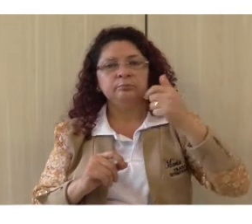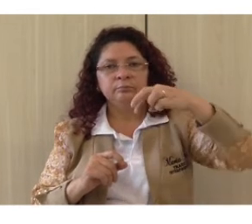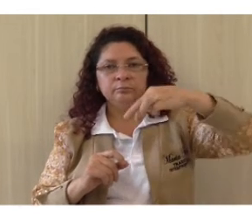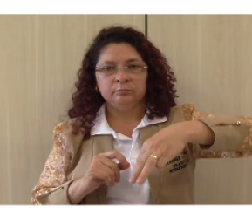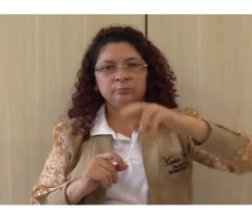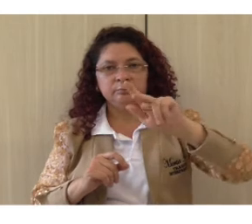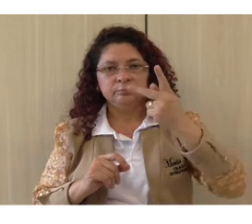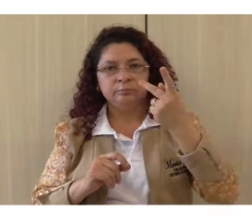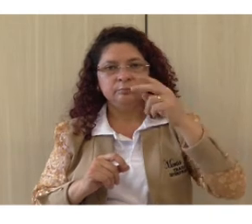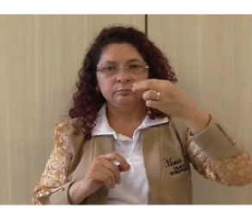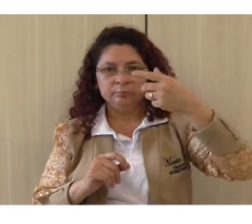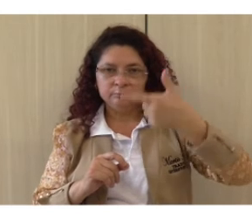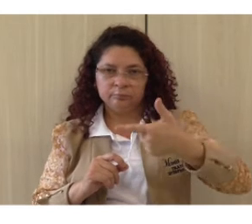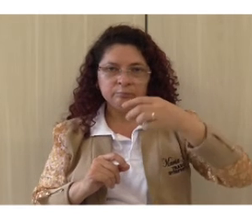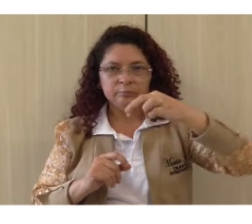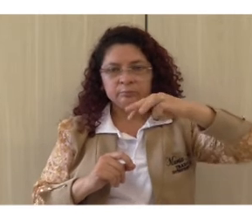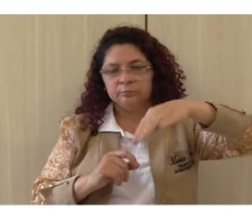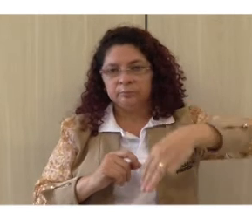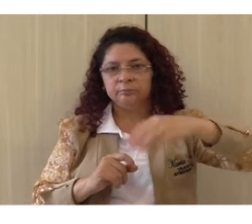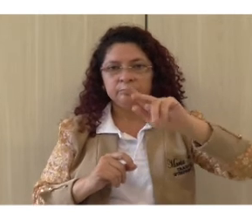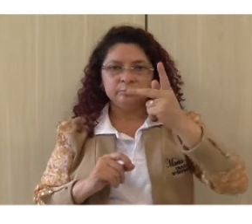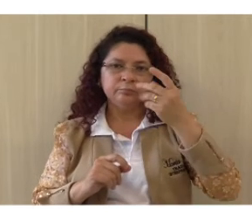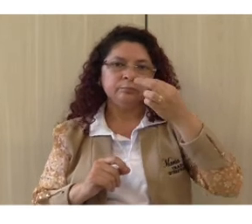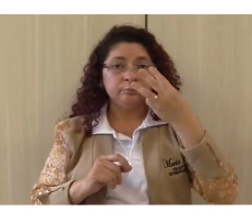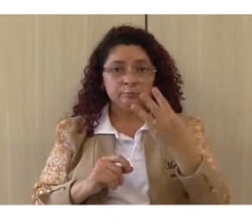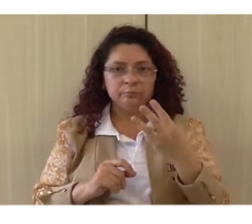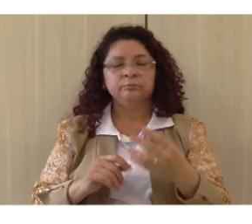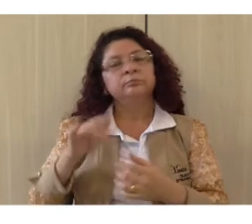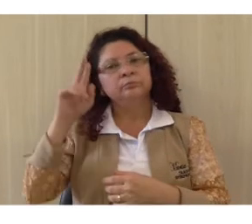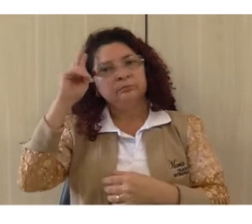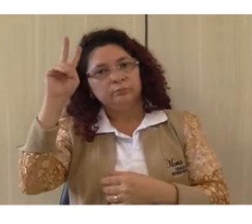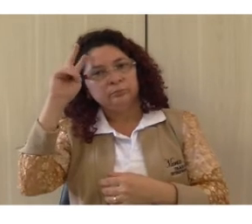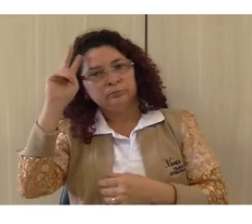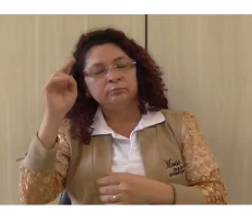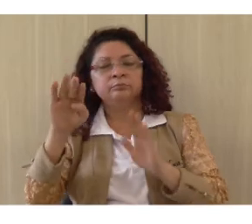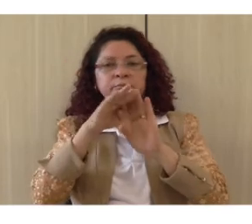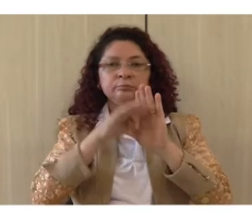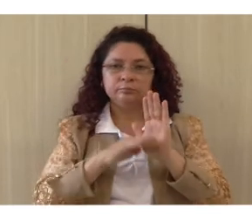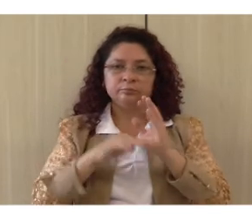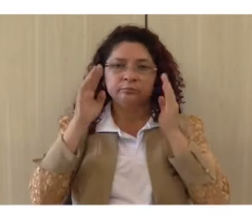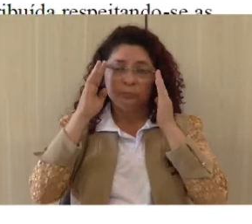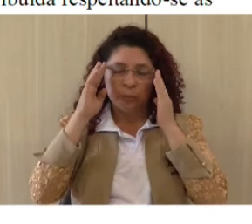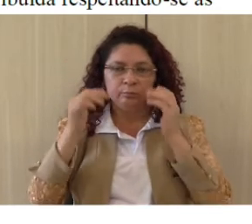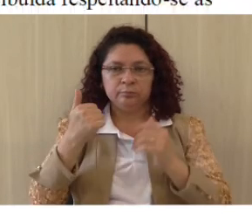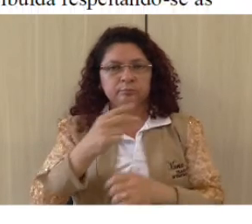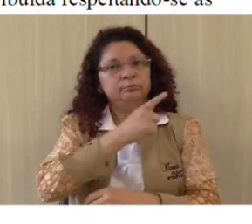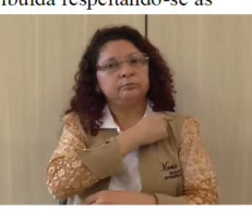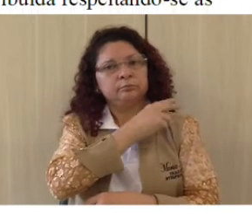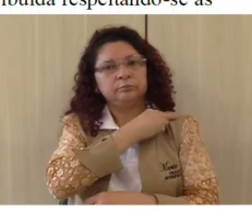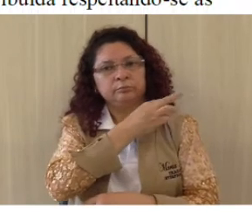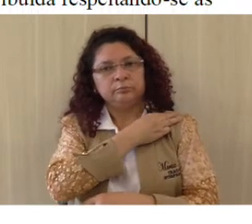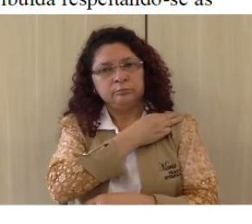MH2 e MH3 correspondem às médias de história, respectivamente, do primeiro ao terceiro